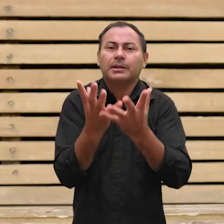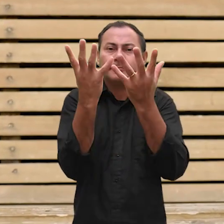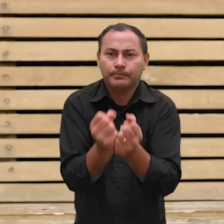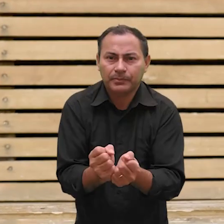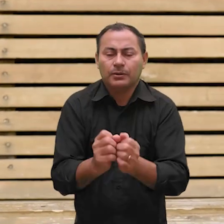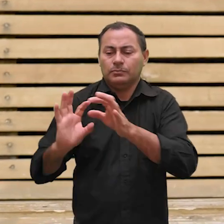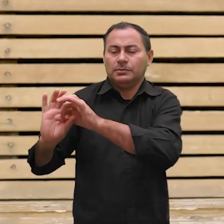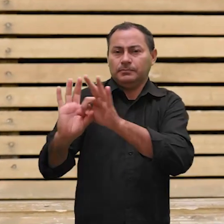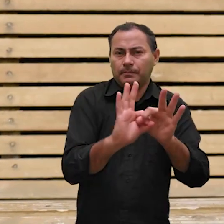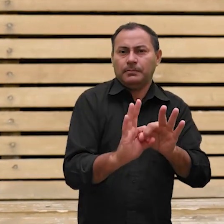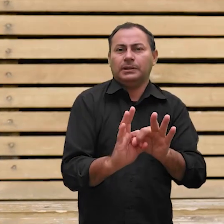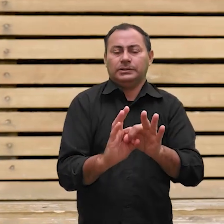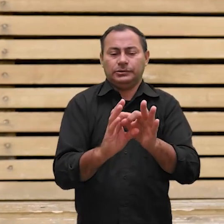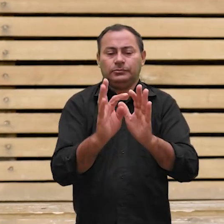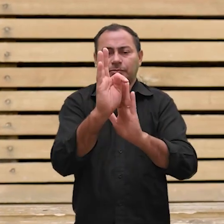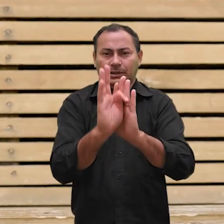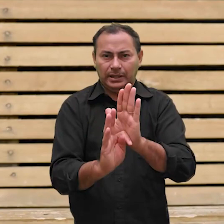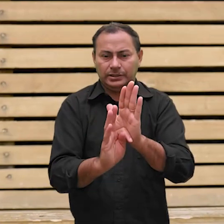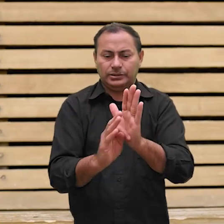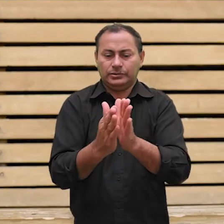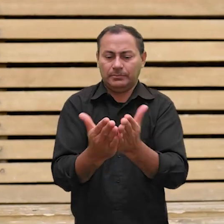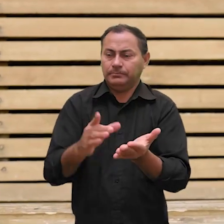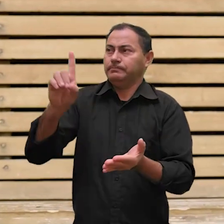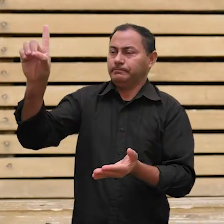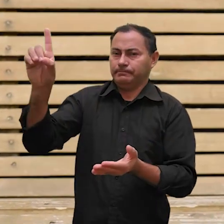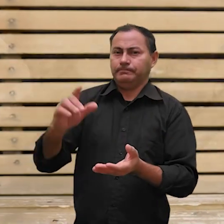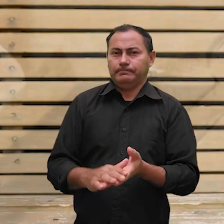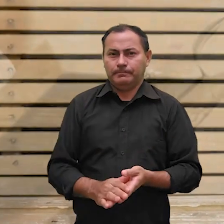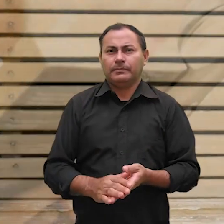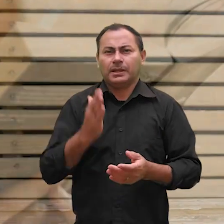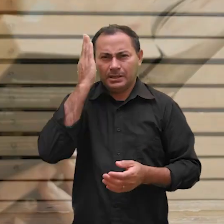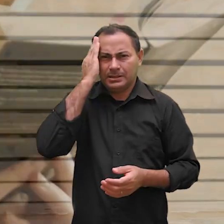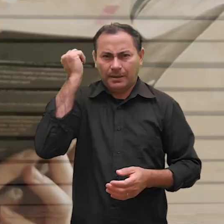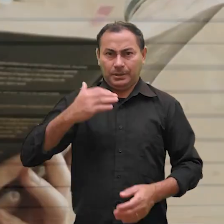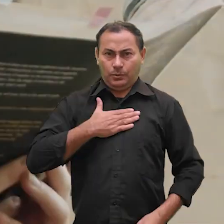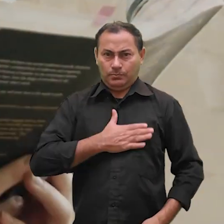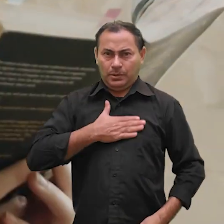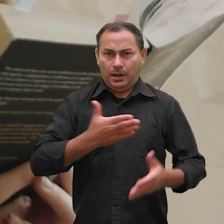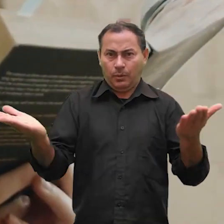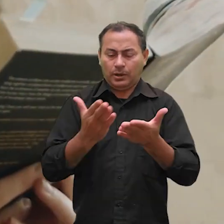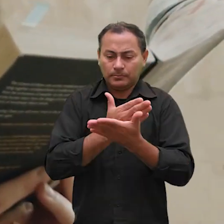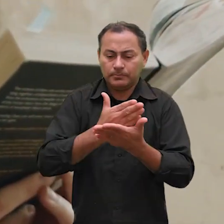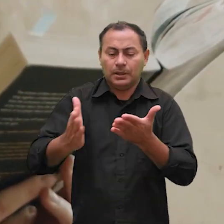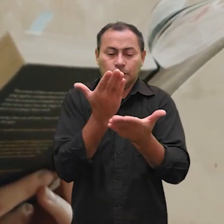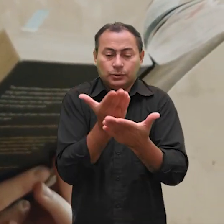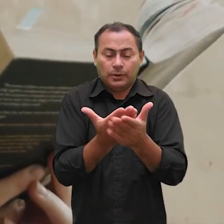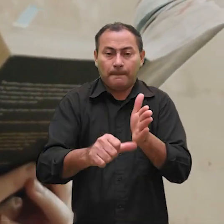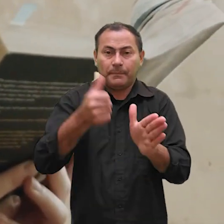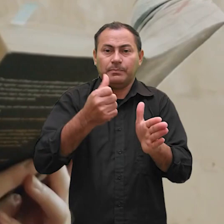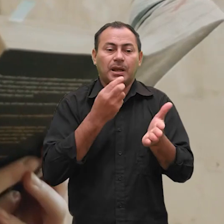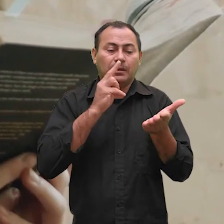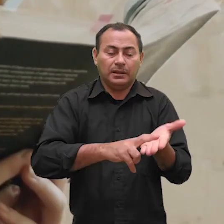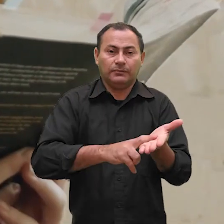sempre considere o contexto de uma passagem das Escrituras. Sabe, eu gostaria agora de começar o